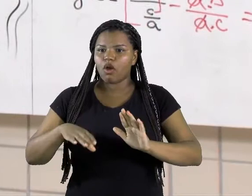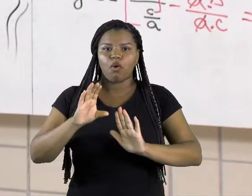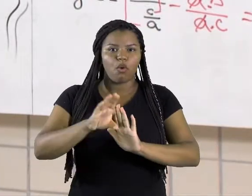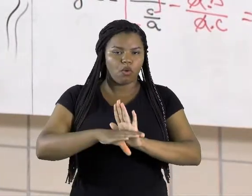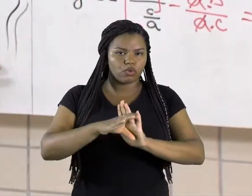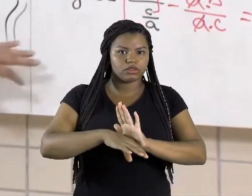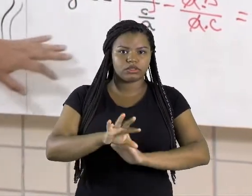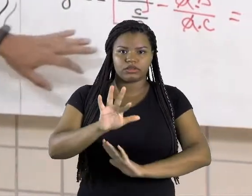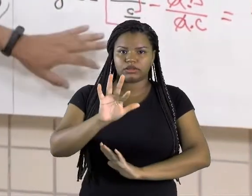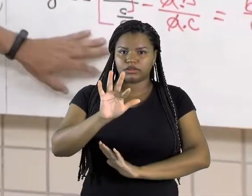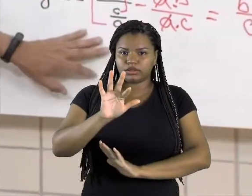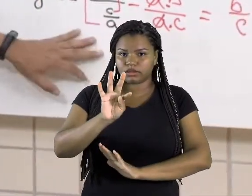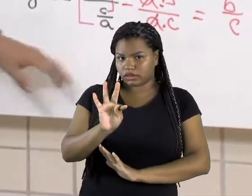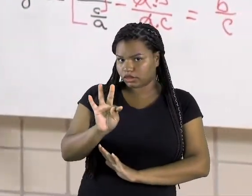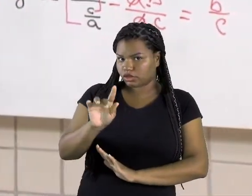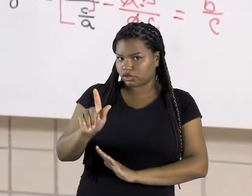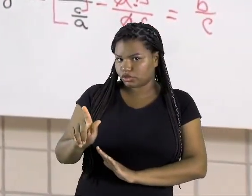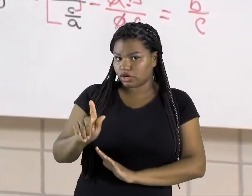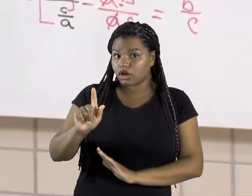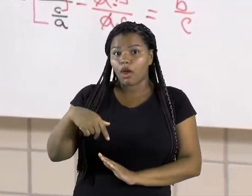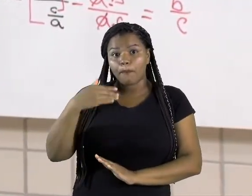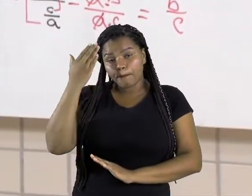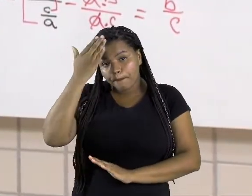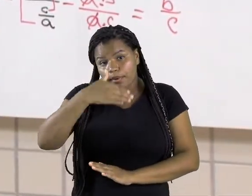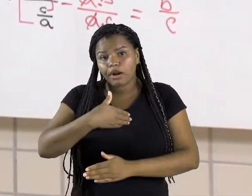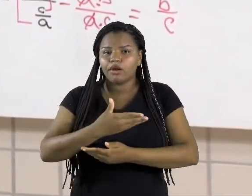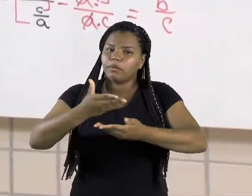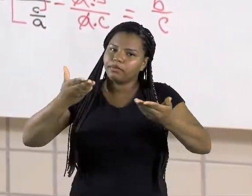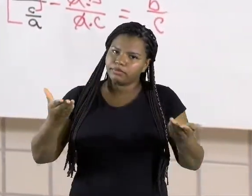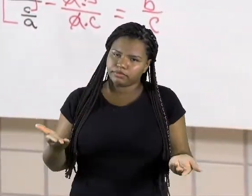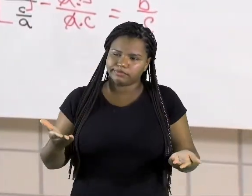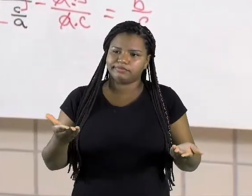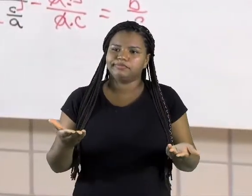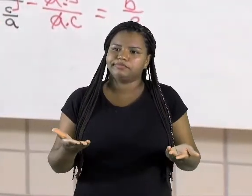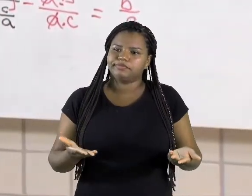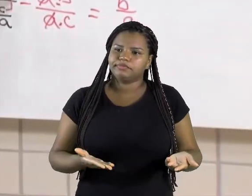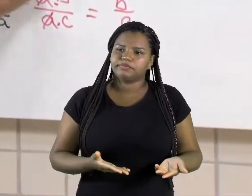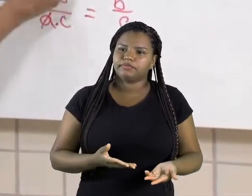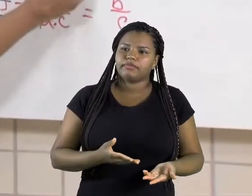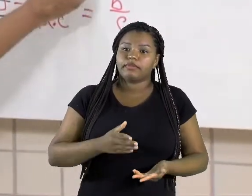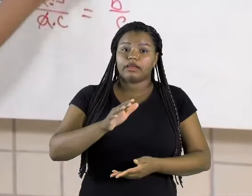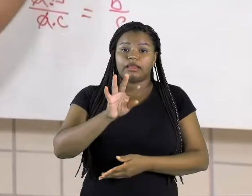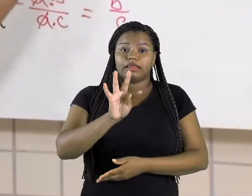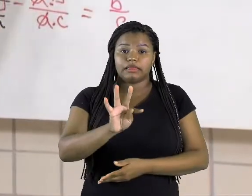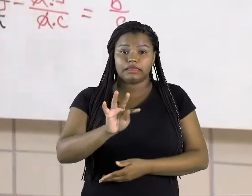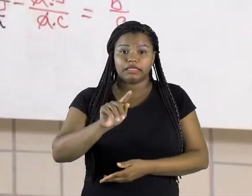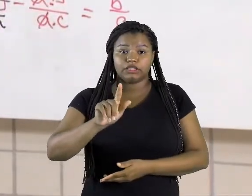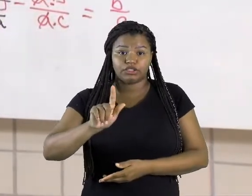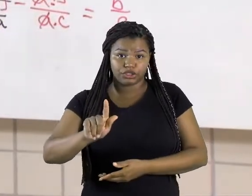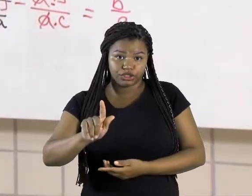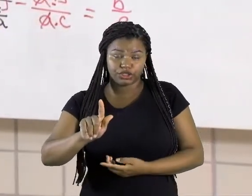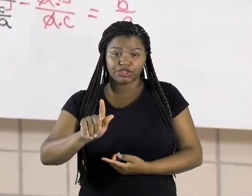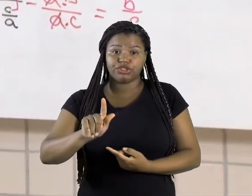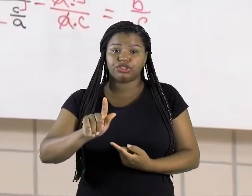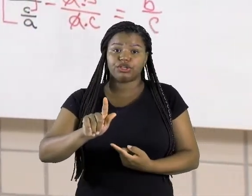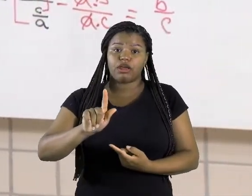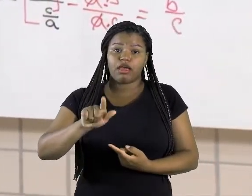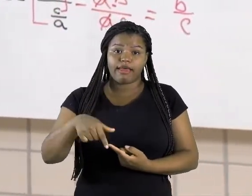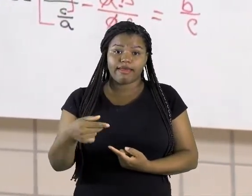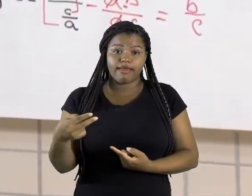tangente. Então, aqui eu consigo provar para você que a tangente de um ângulo